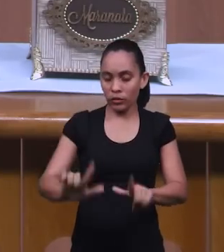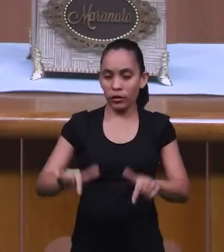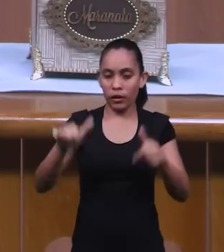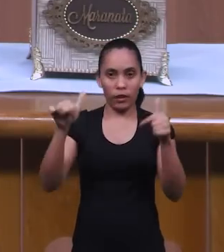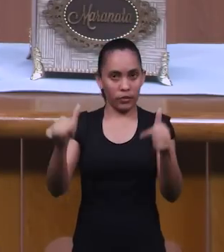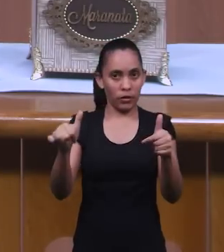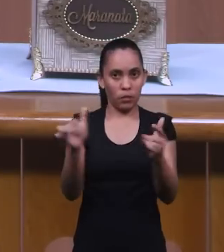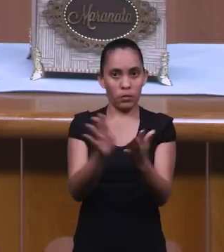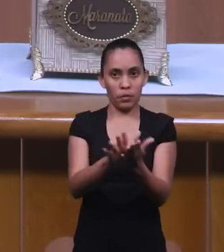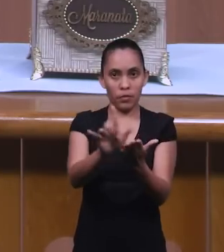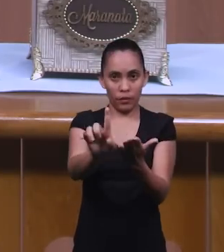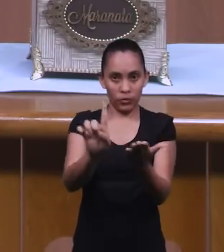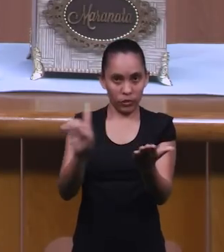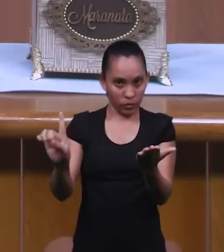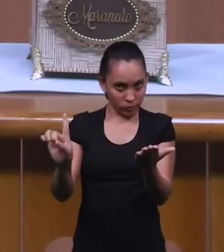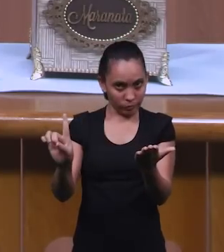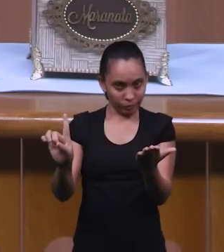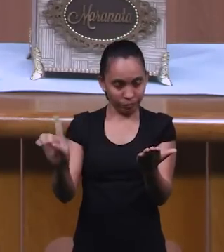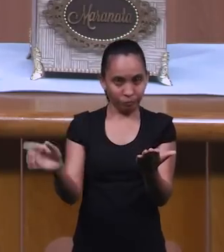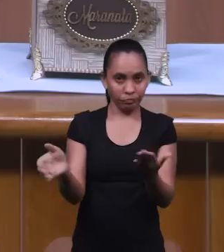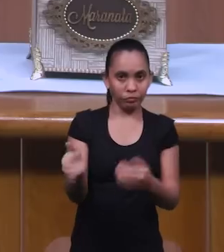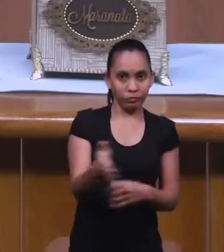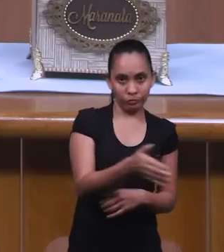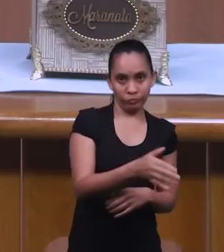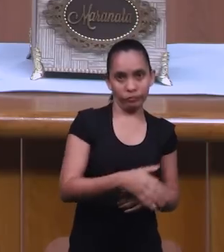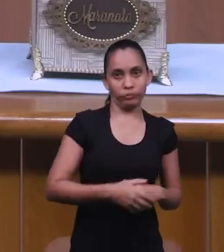e da palavra de Deus.